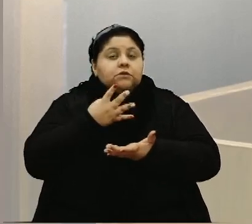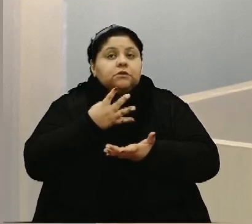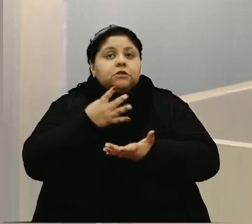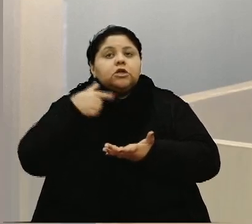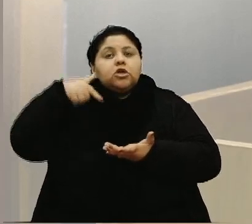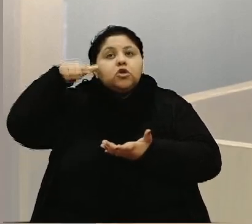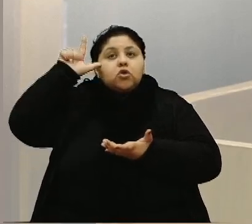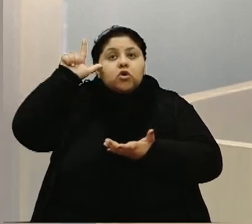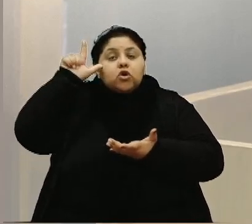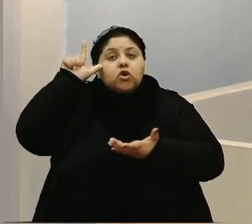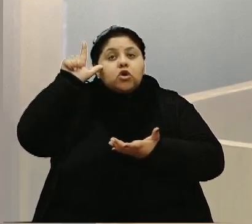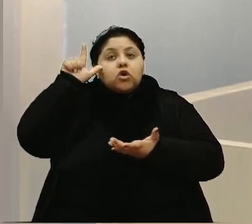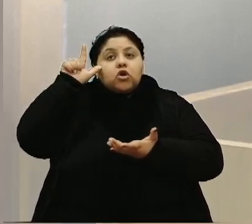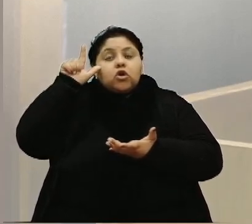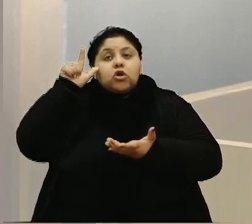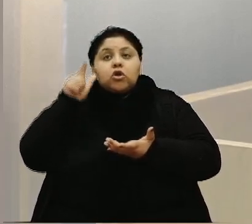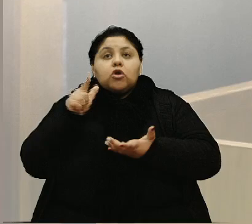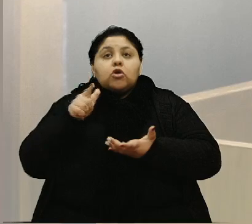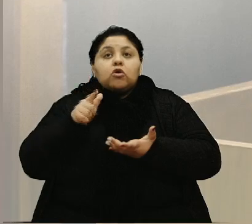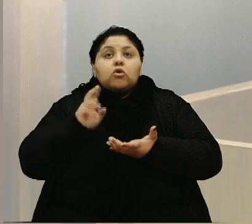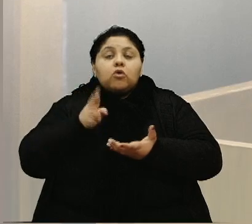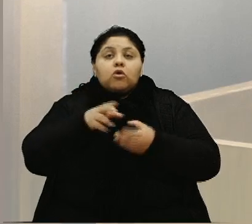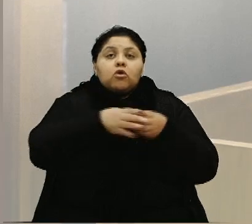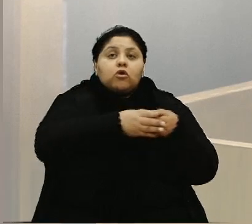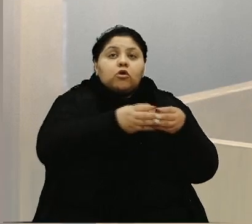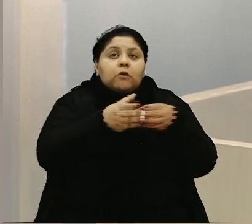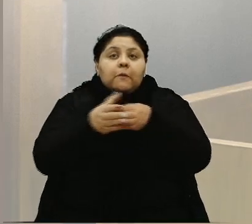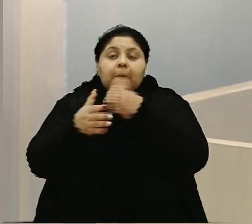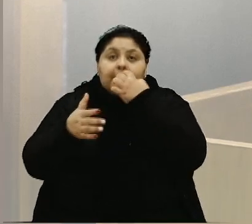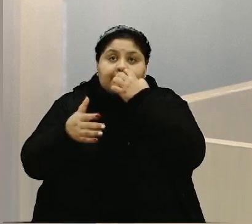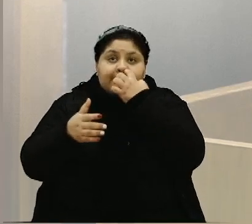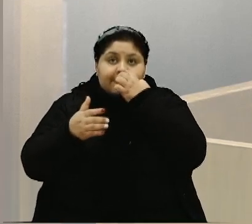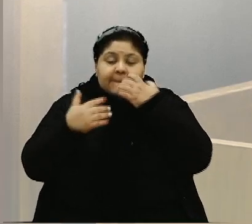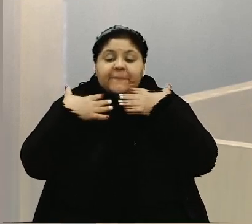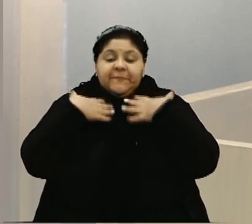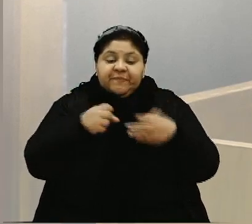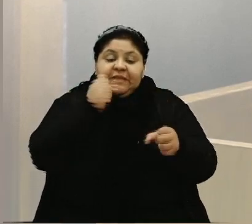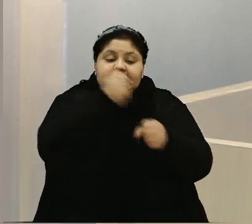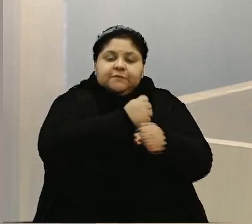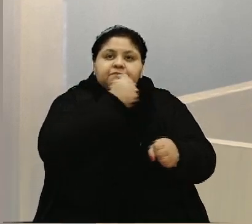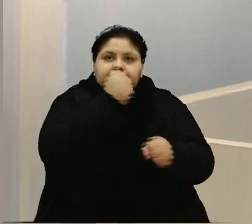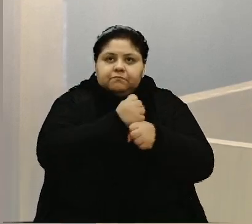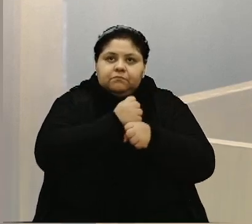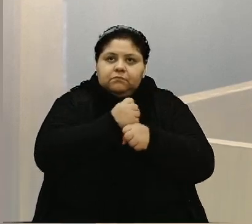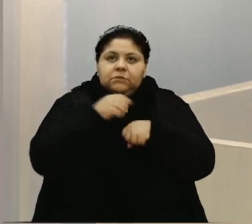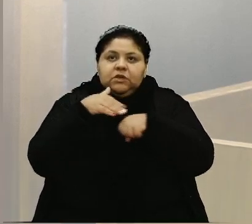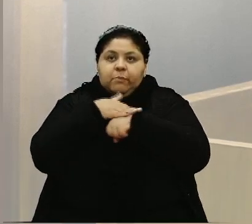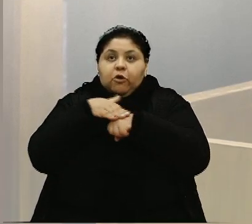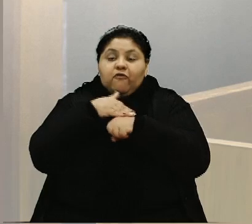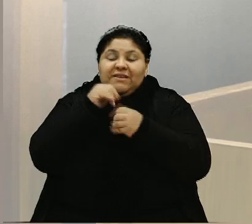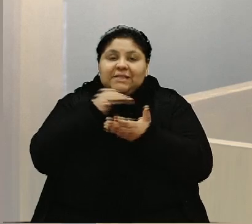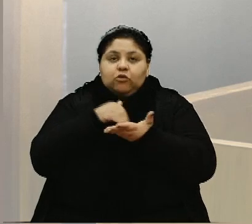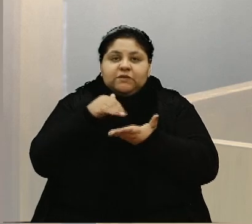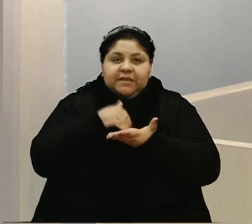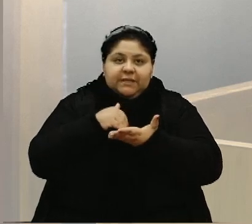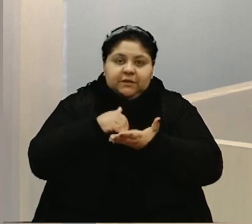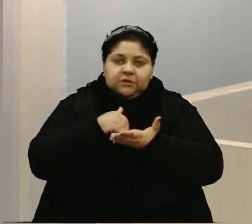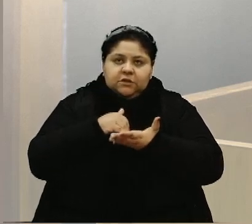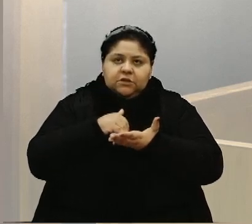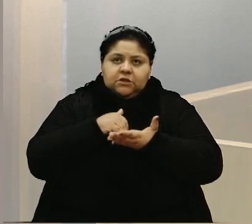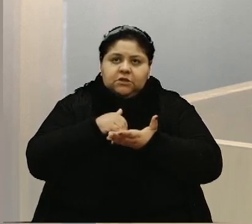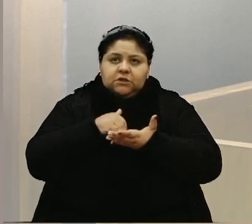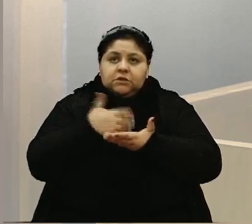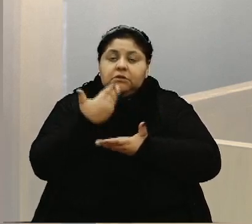nós estivemos com esse mesmo grupo lá na Secretaria de Obras para conversar com o secretário,